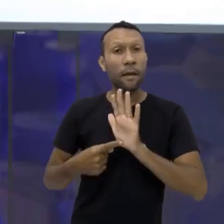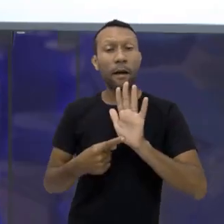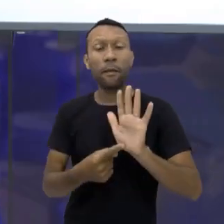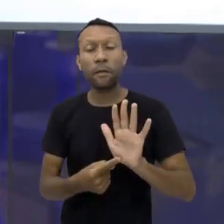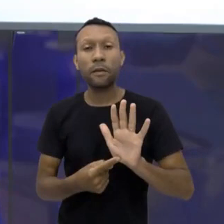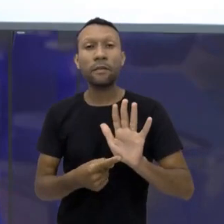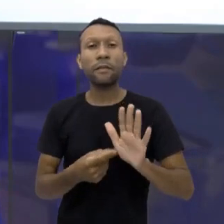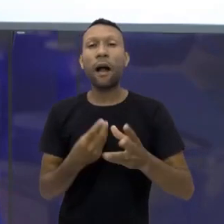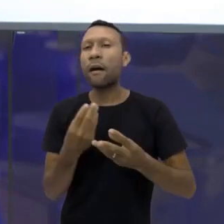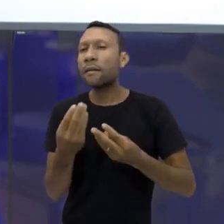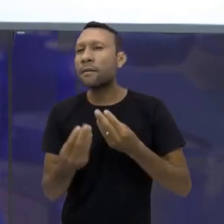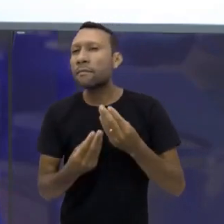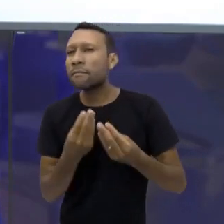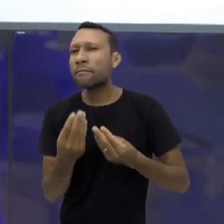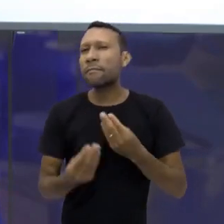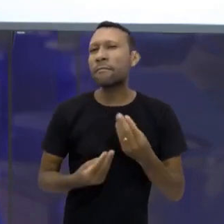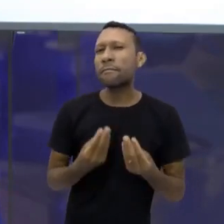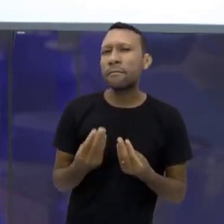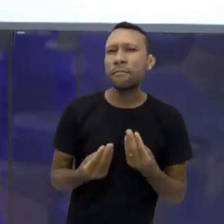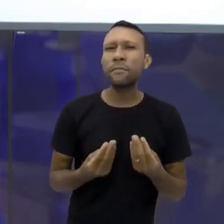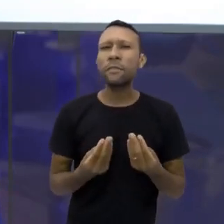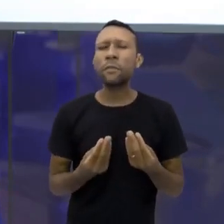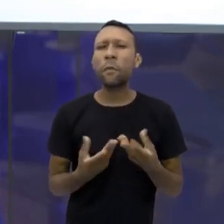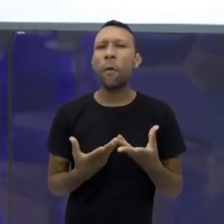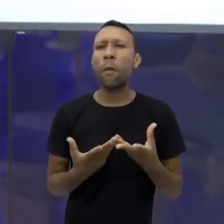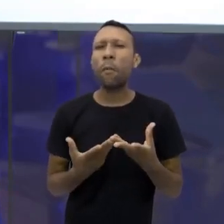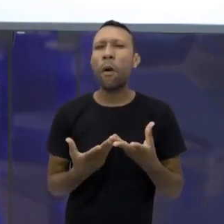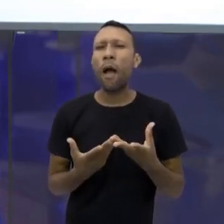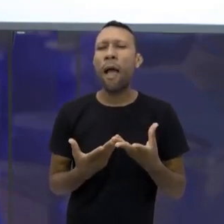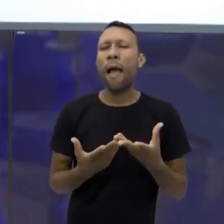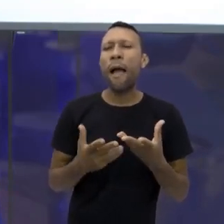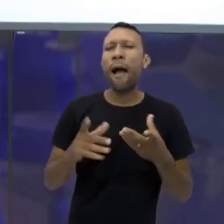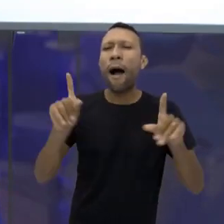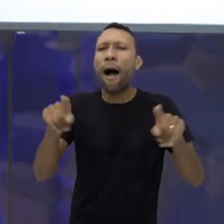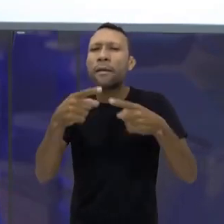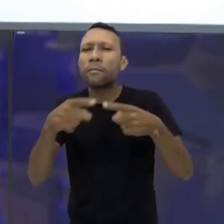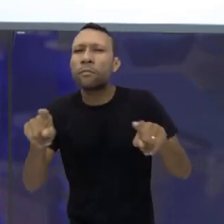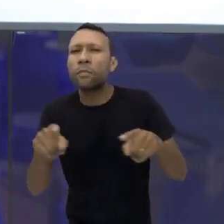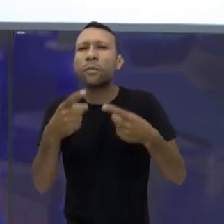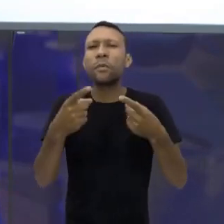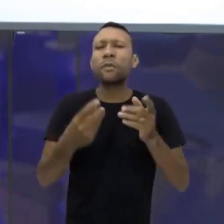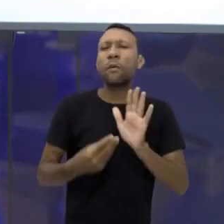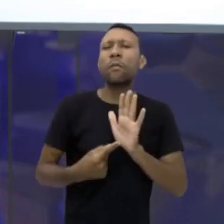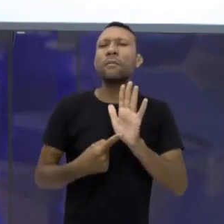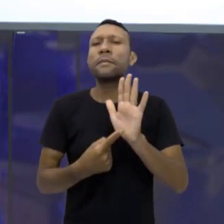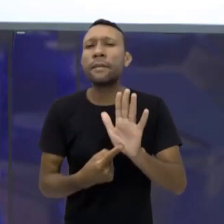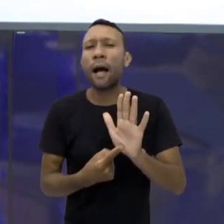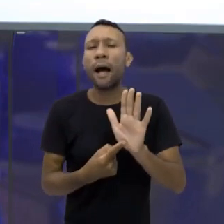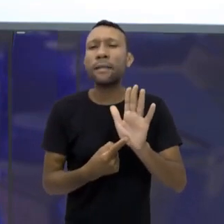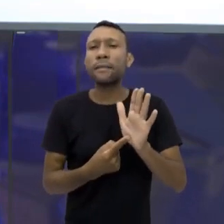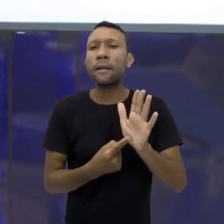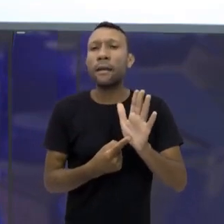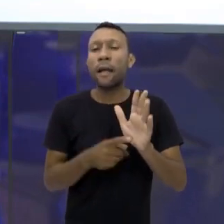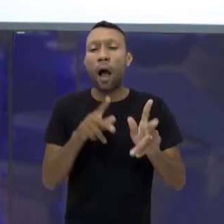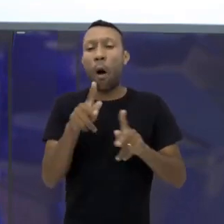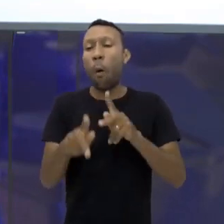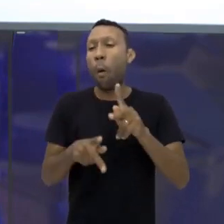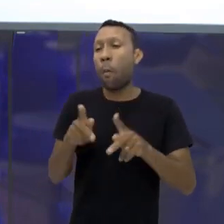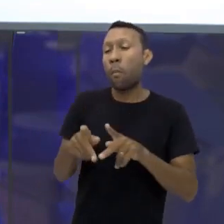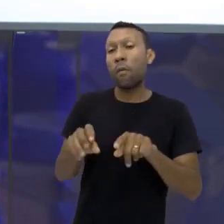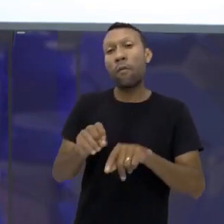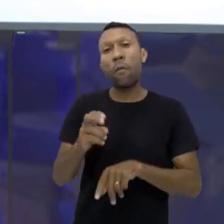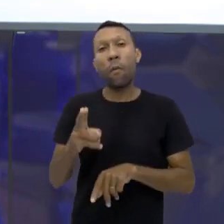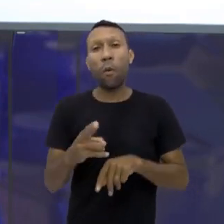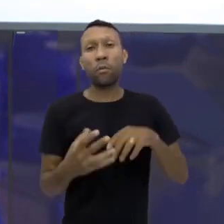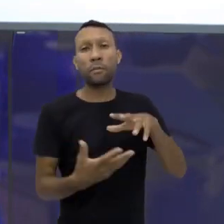apresentar como era que eram apresentados esses rituais, como era que eles eram apresentados para a sua comunidade ou para a humanidade de um